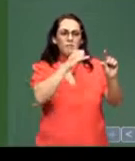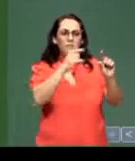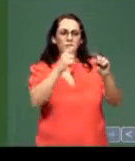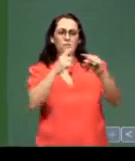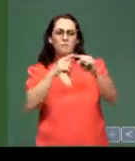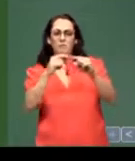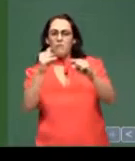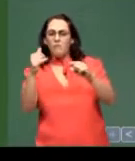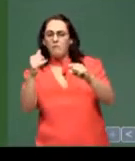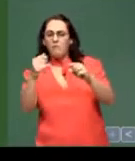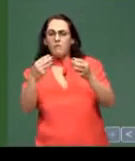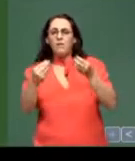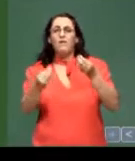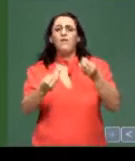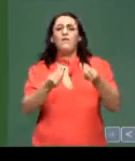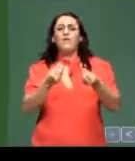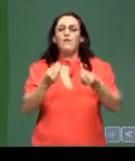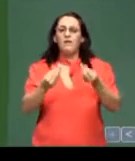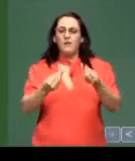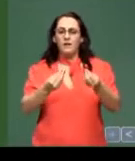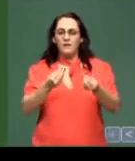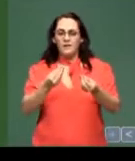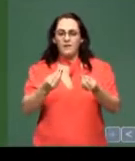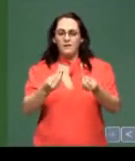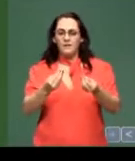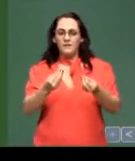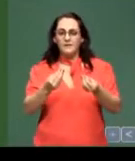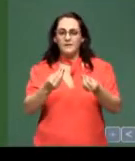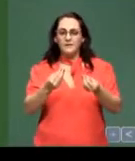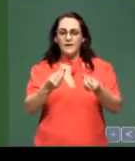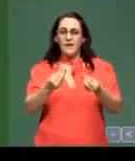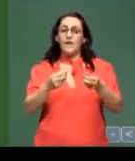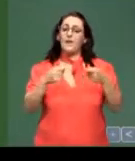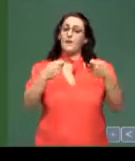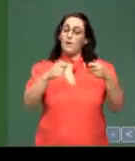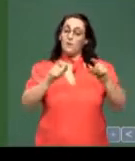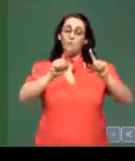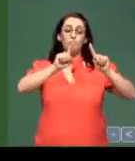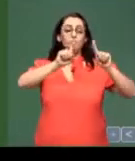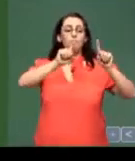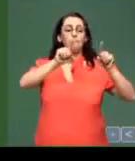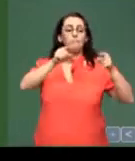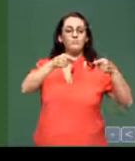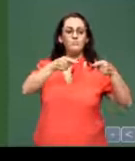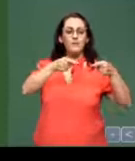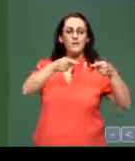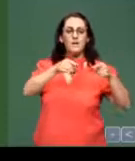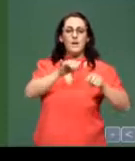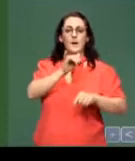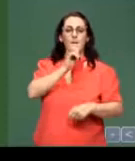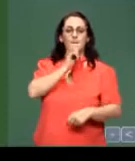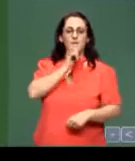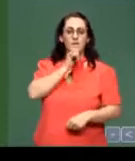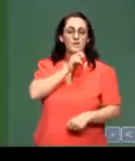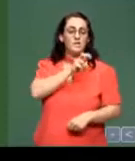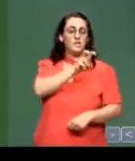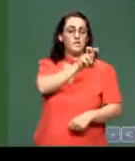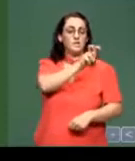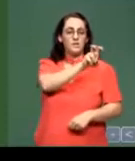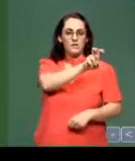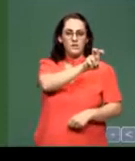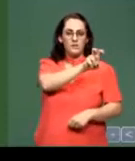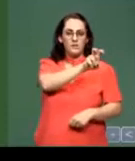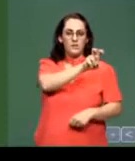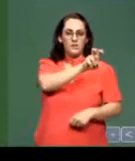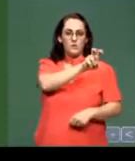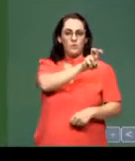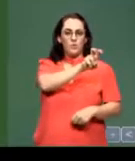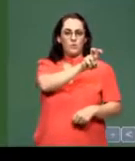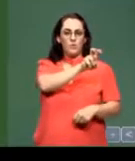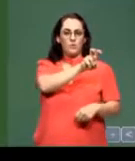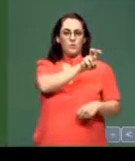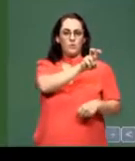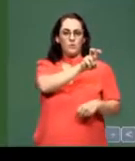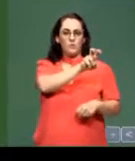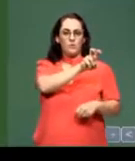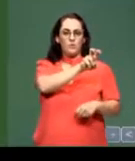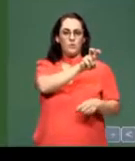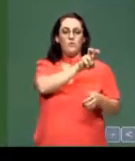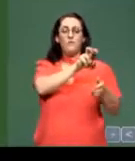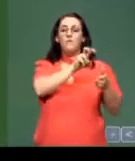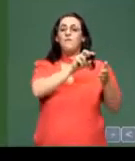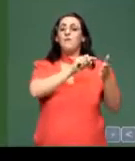para x igual a menos 2. Bom, então vamos usar parênteses. Vamos lá, 5... em homenagem ao professor Eliana, que é o